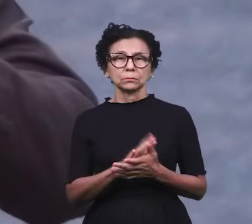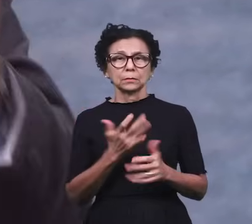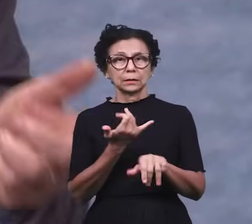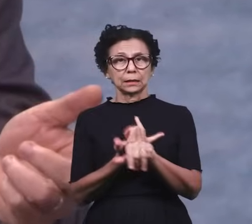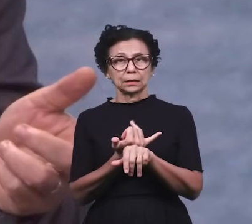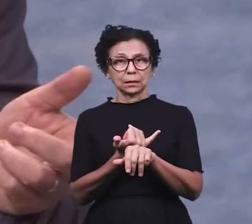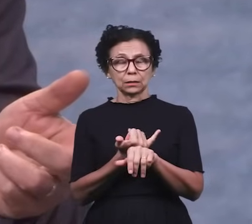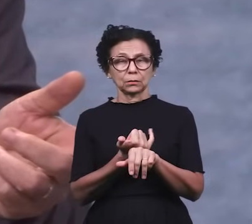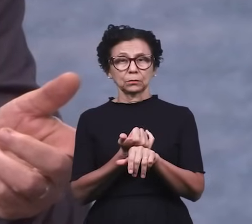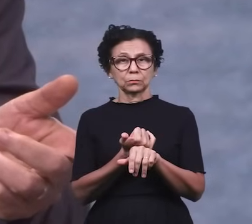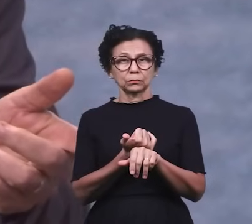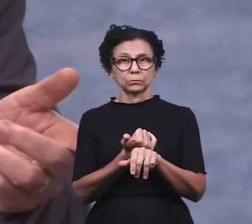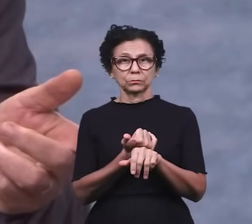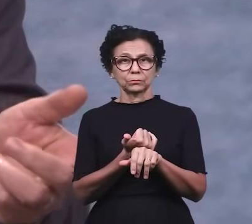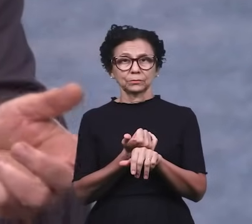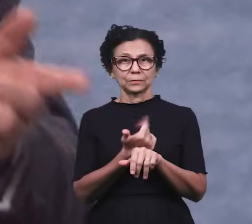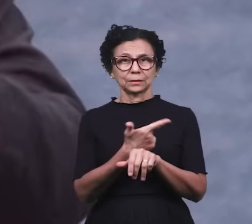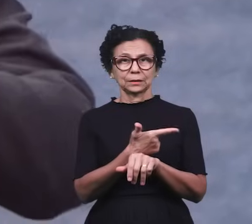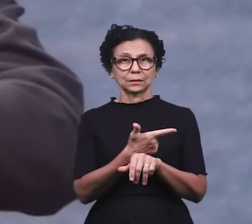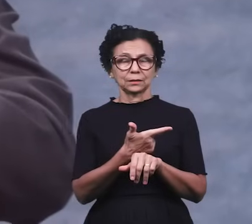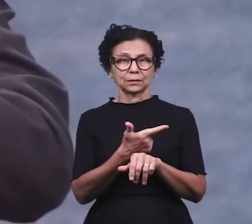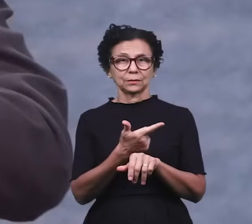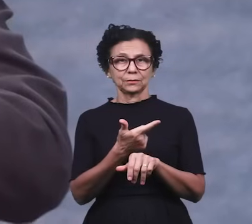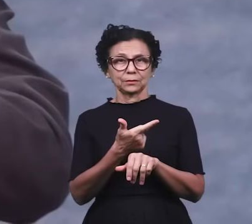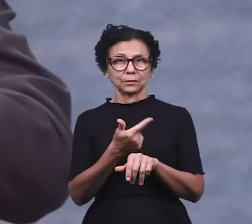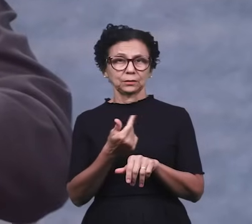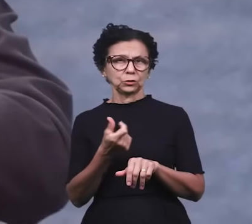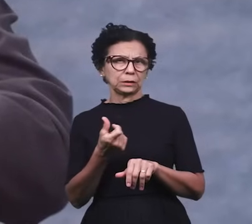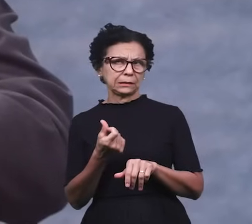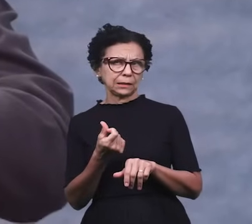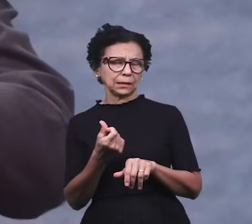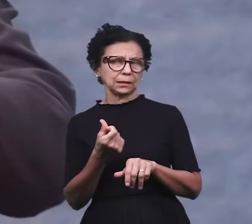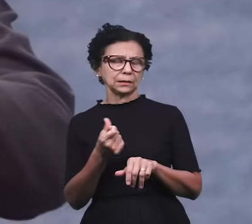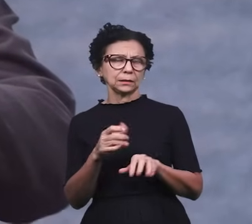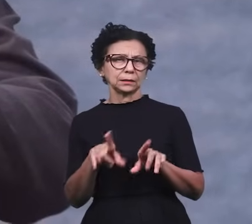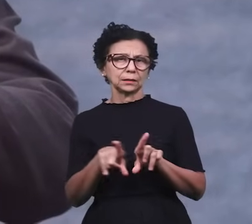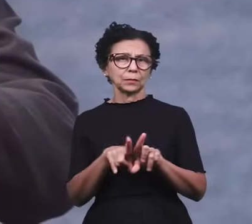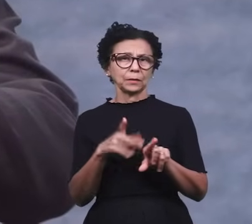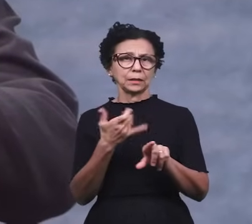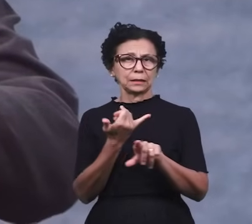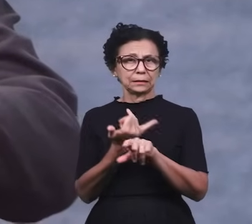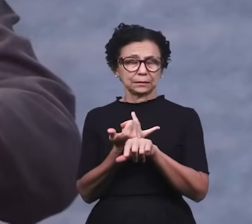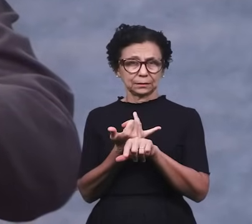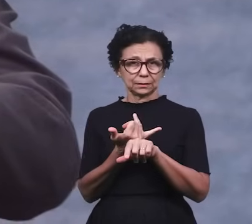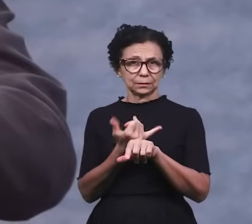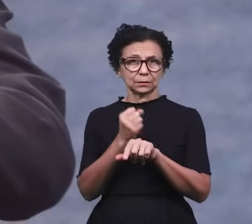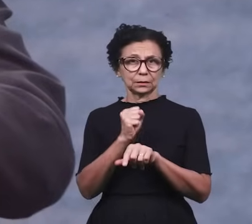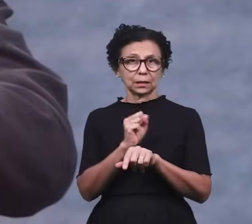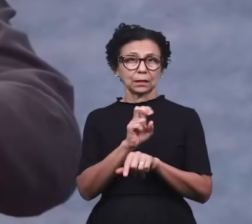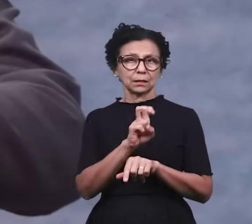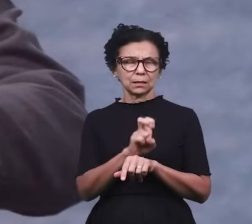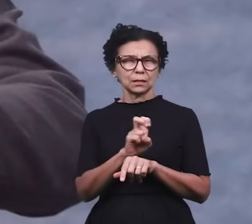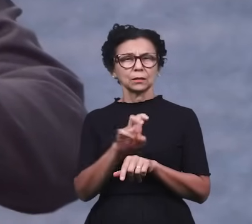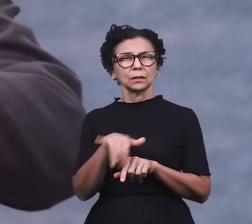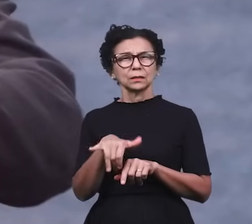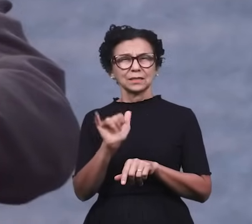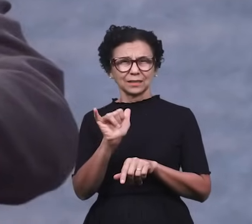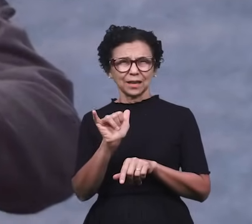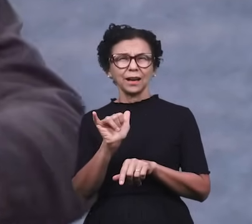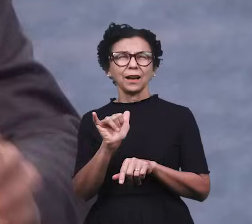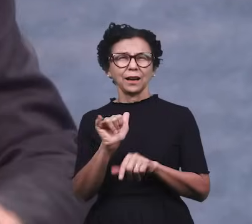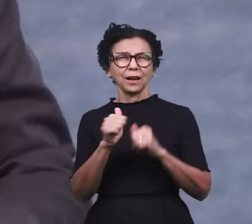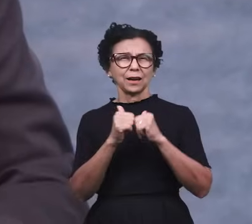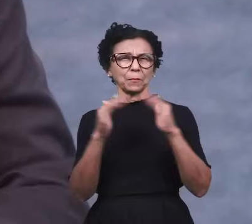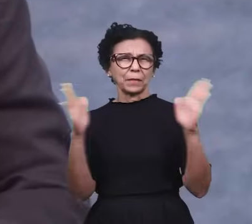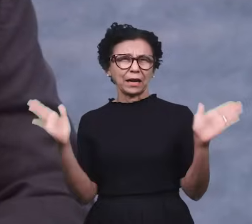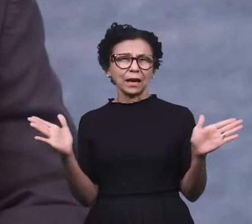85, 126 do Sistema RO da Embratel, 85 da Sky Livre, não é aquela Sky paga, é Sky Livre, gratuita. Quem mora no